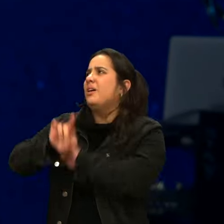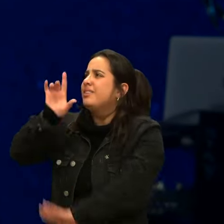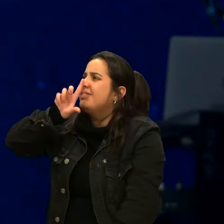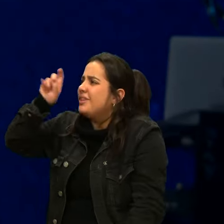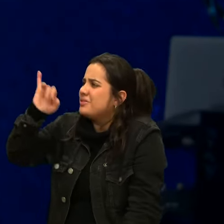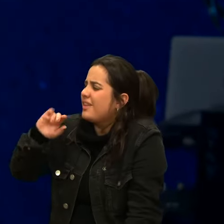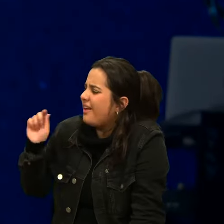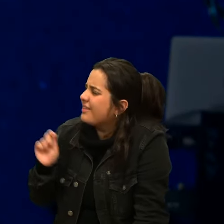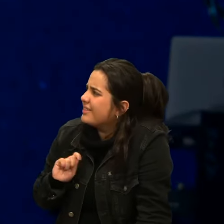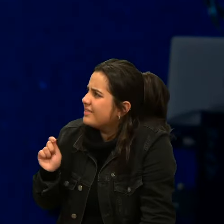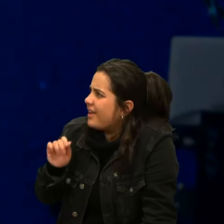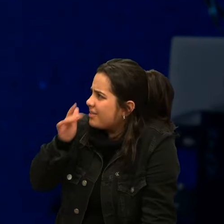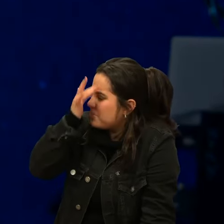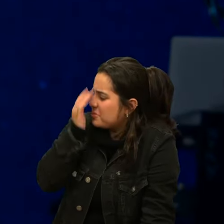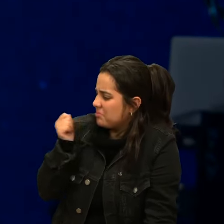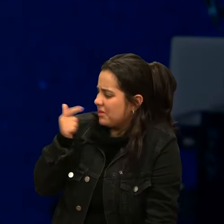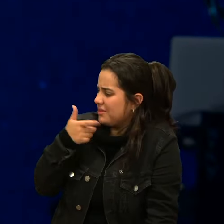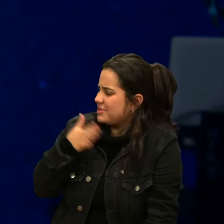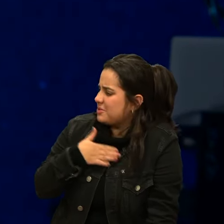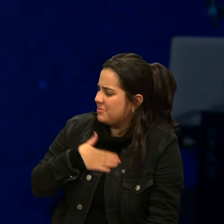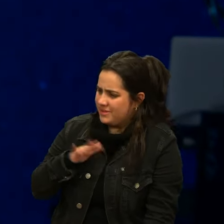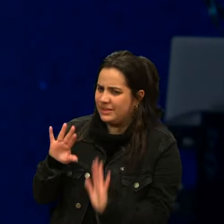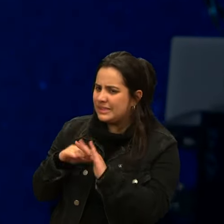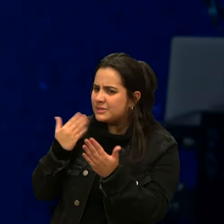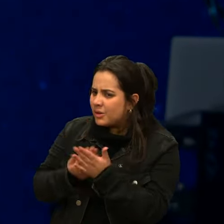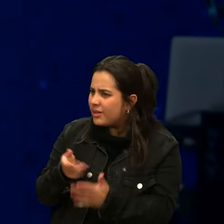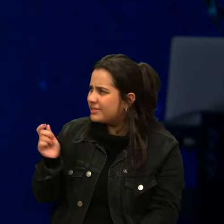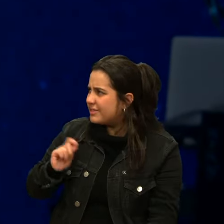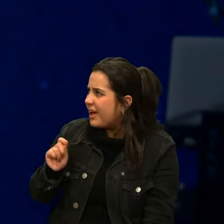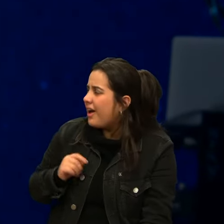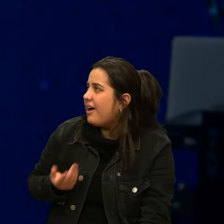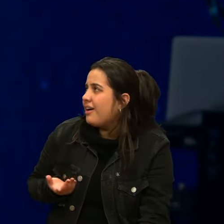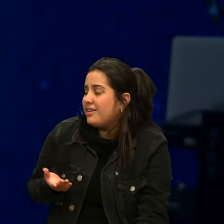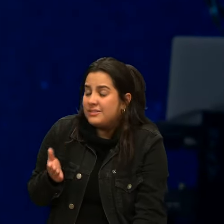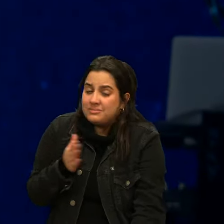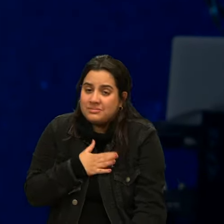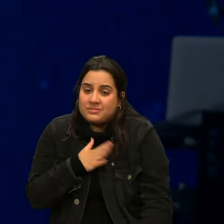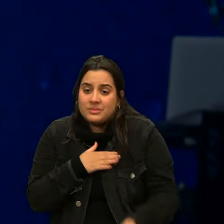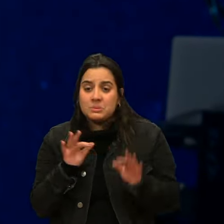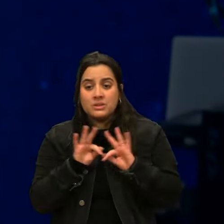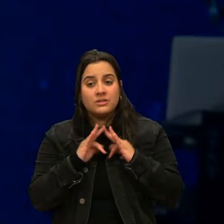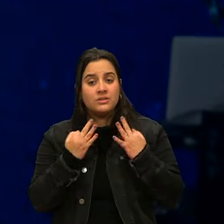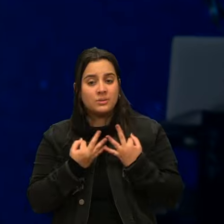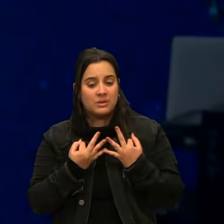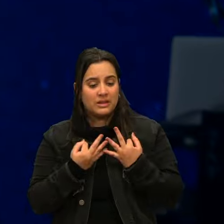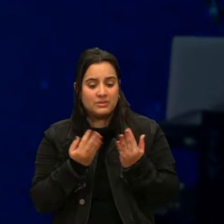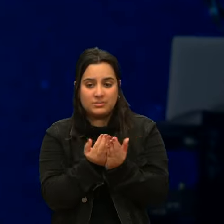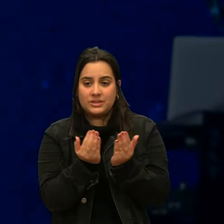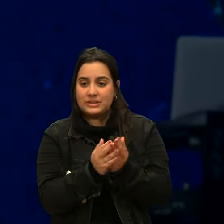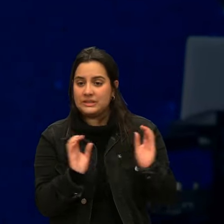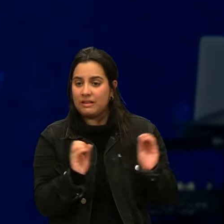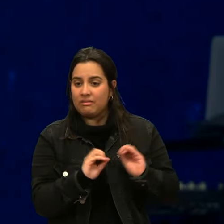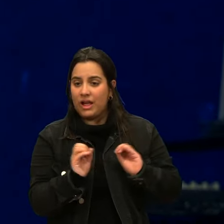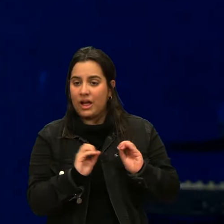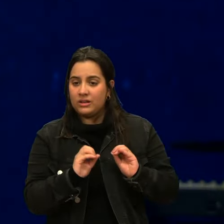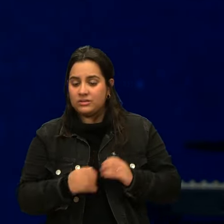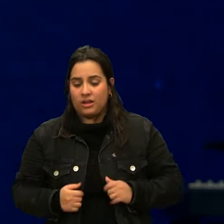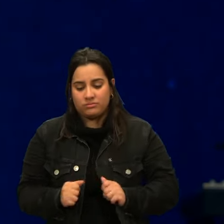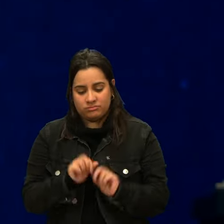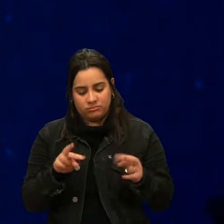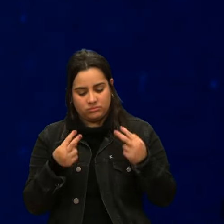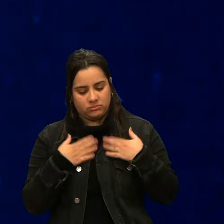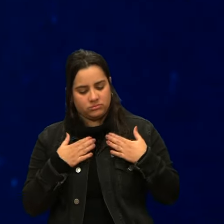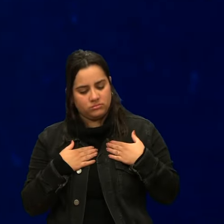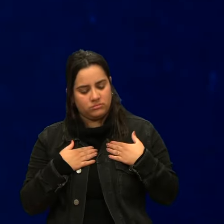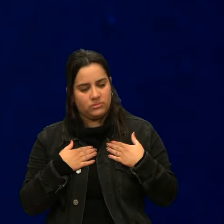pessoas rirem de mim na escola? Será que vale a pena, talvez, a sua família, que não é cristã ainda, olhe para você e